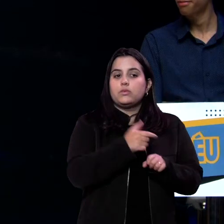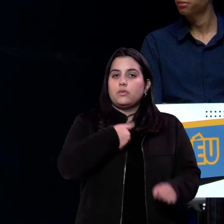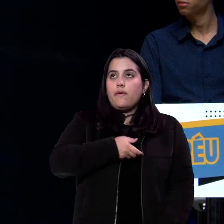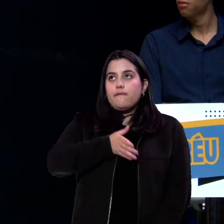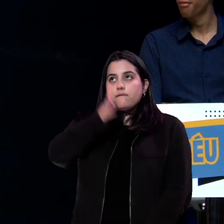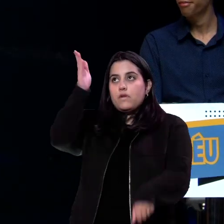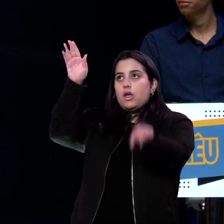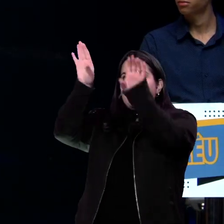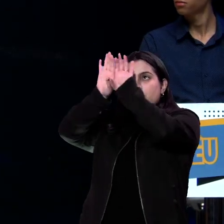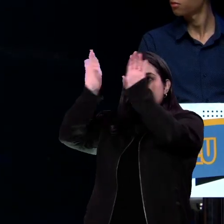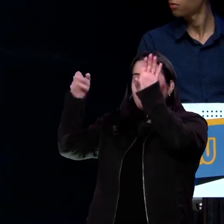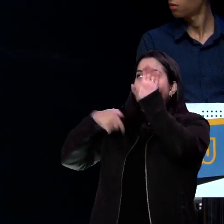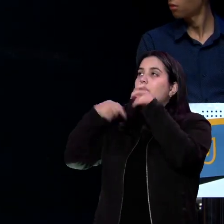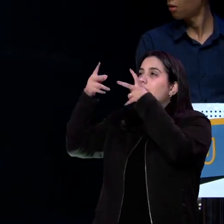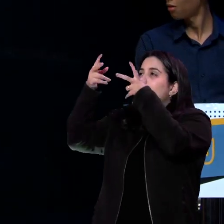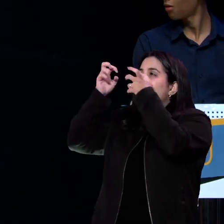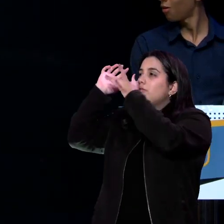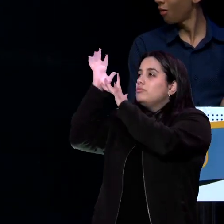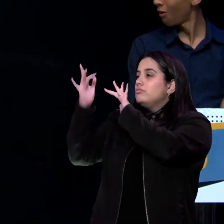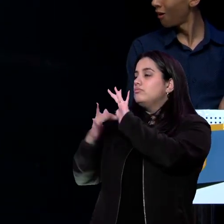Jesus vindo,